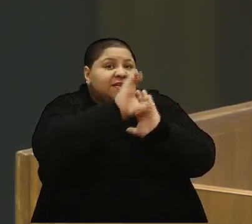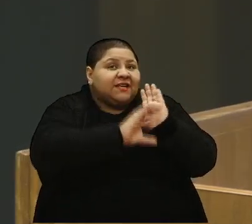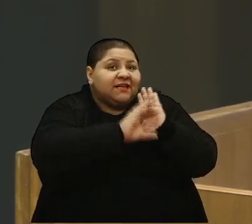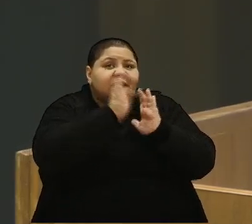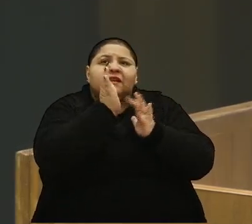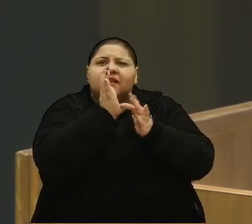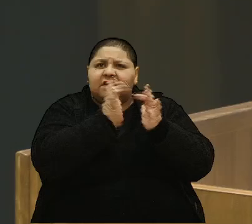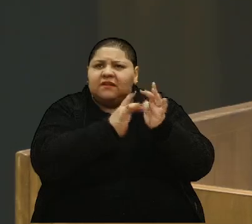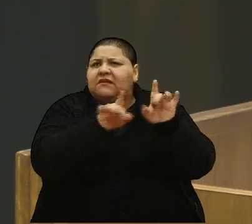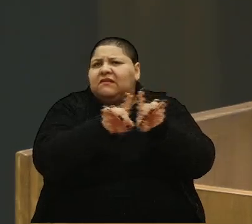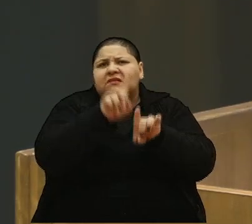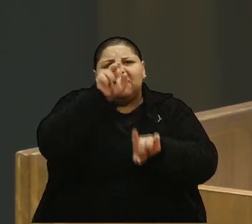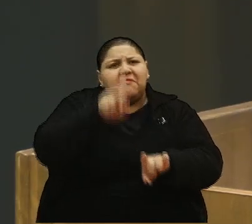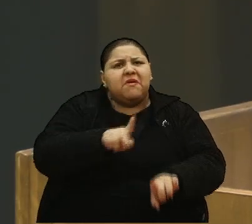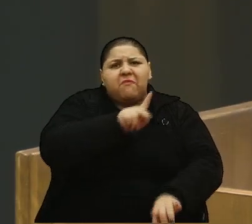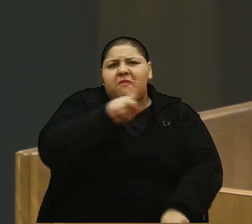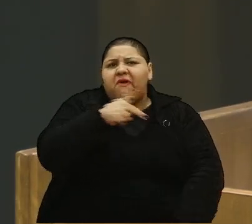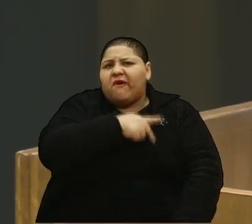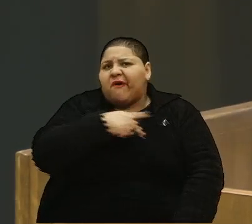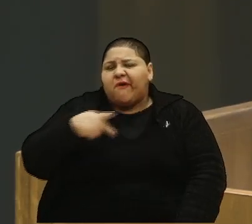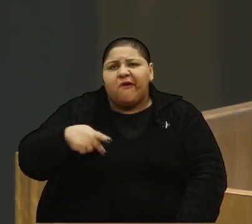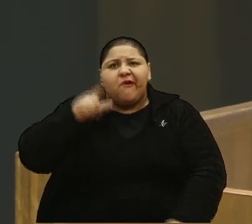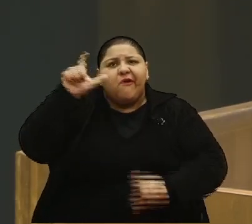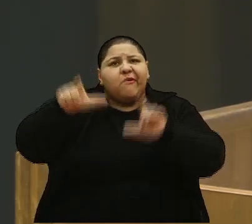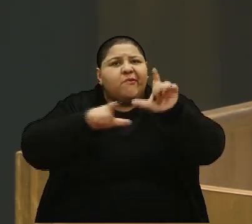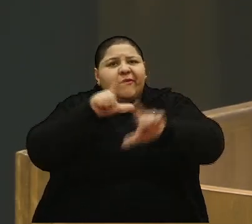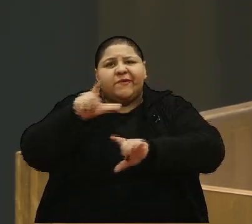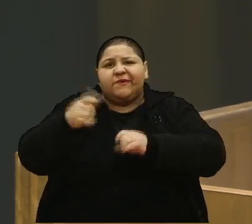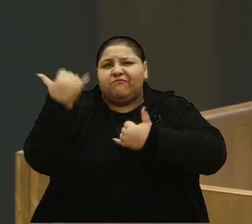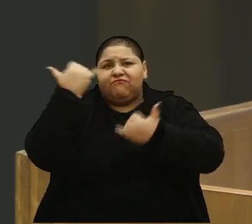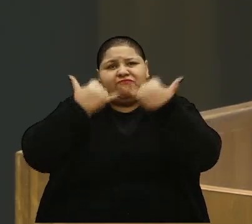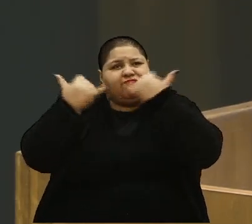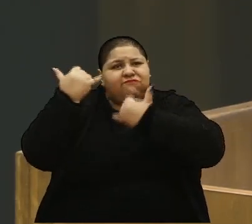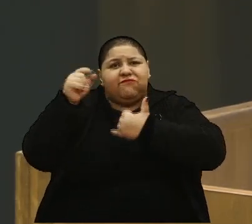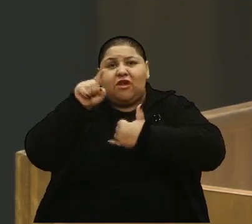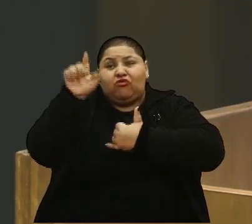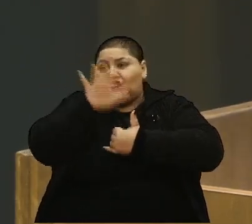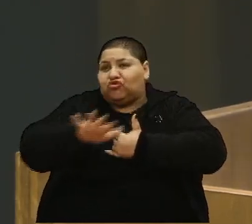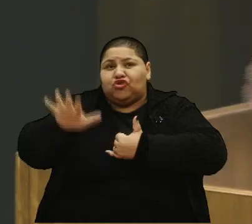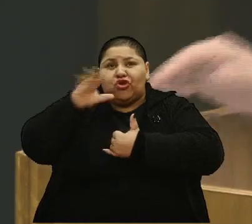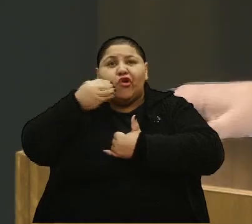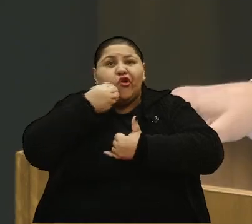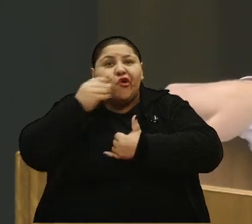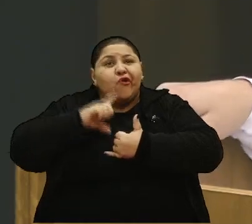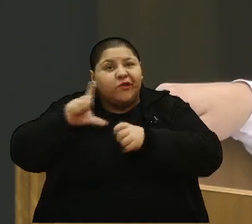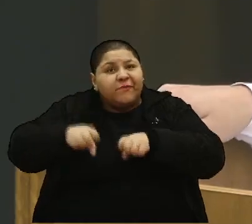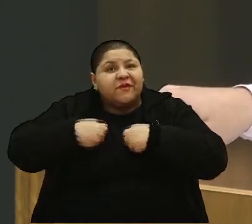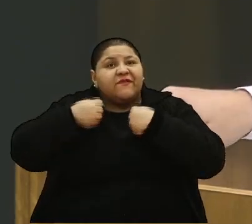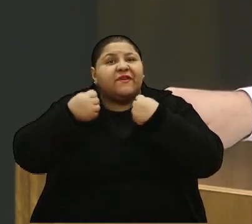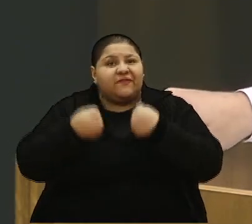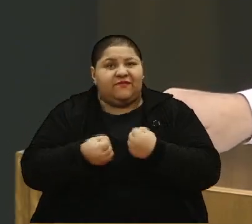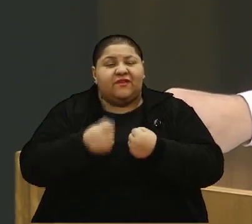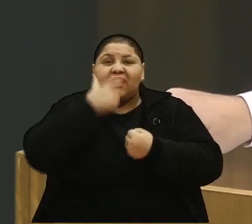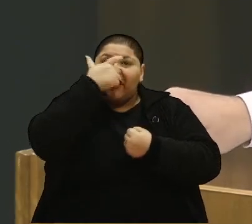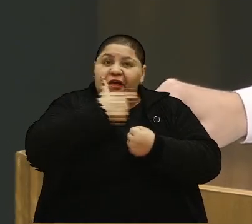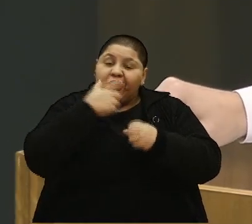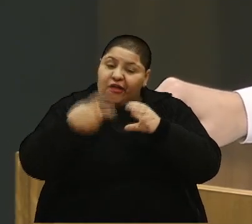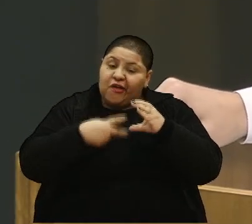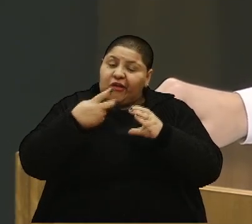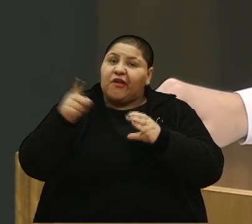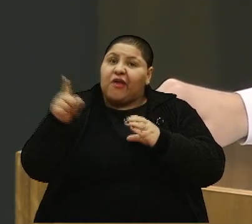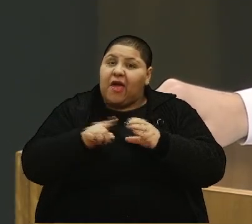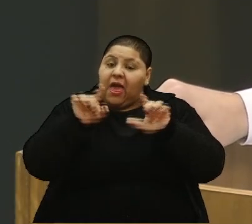inclusive por padres, por pastores e por pessoas desinformadas. Eu não estou generalizando, claro, e nós temos que enfrentar isso. E eu acho que a Câmara é um cenário